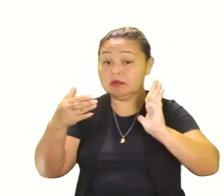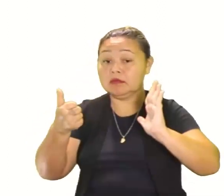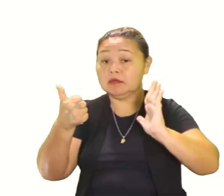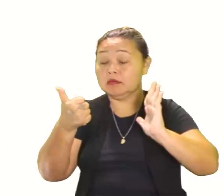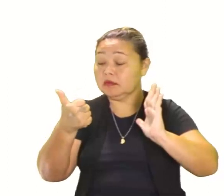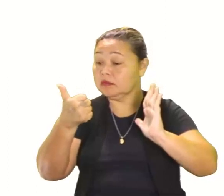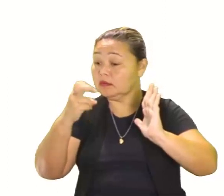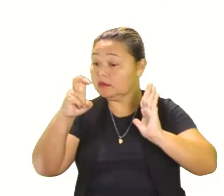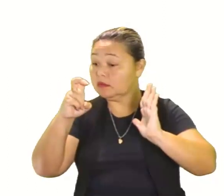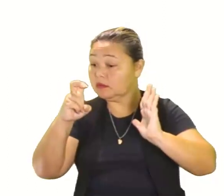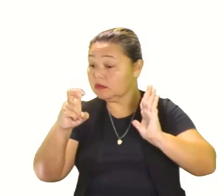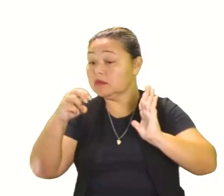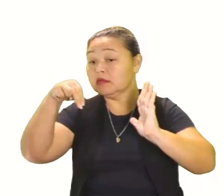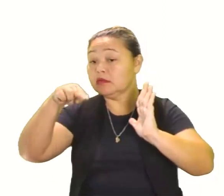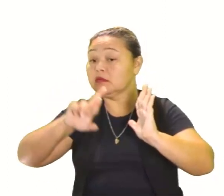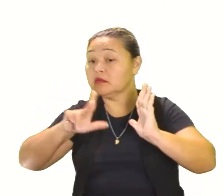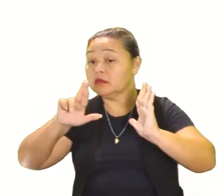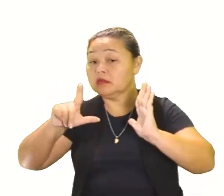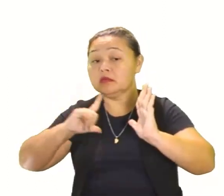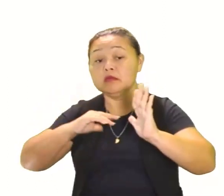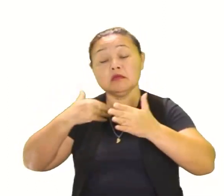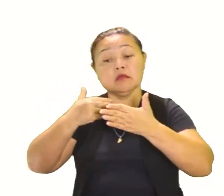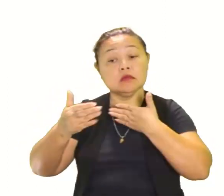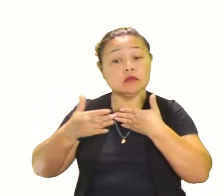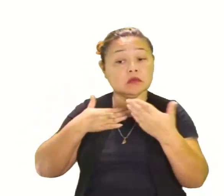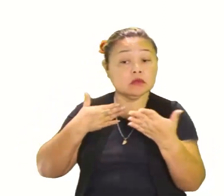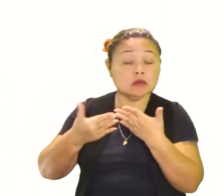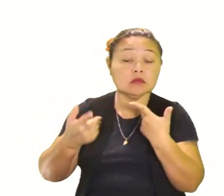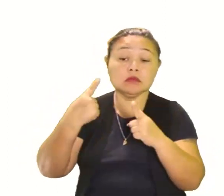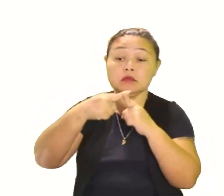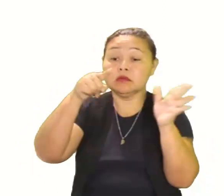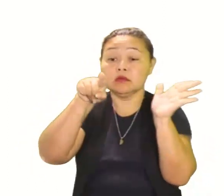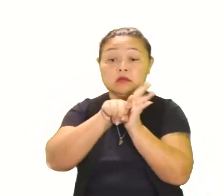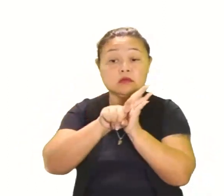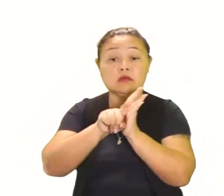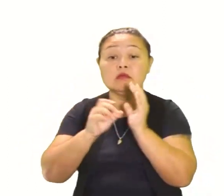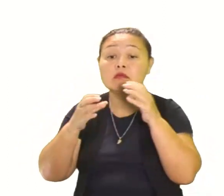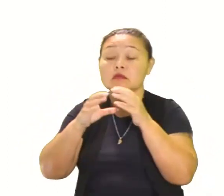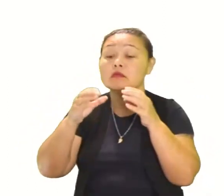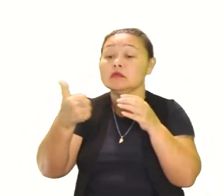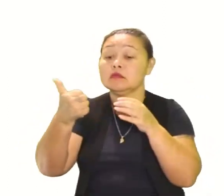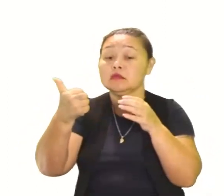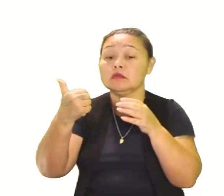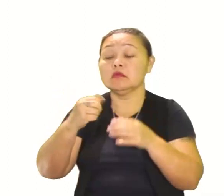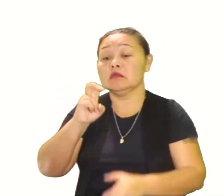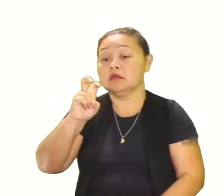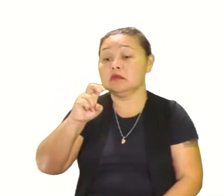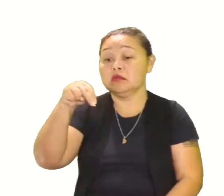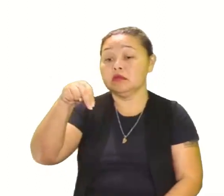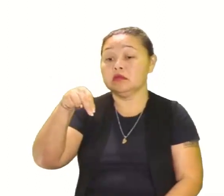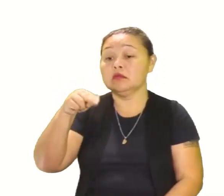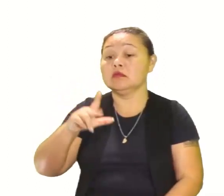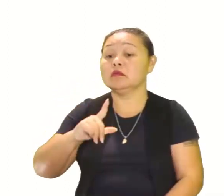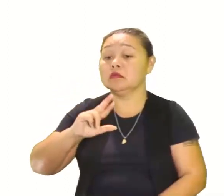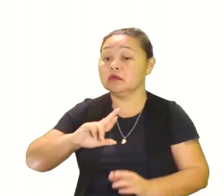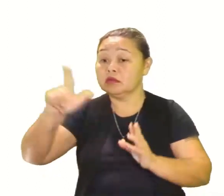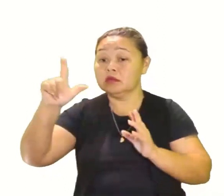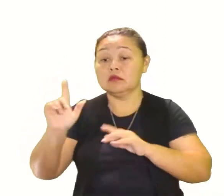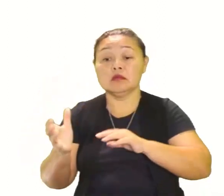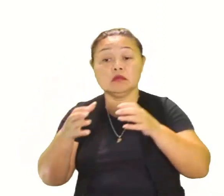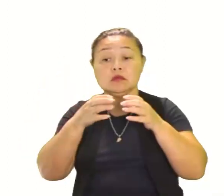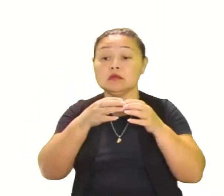de 5 newtons de diferença, né? Independente de ser negativo ou positivo, o grupo 1 venceu com uma força de 5 newtons